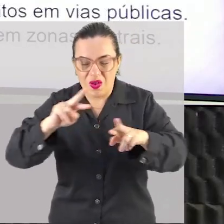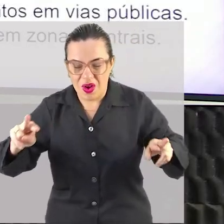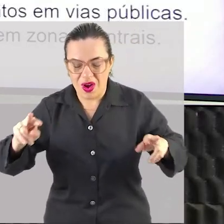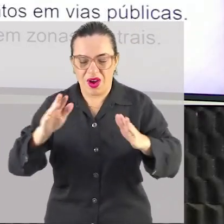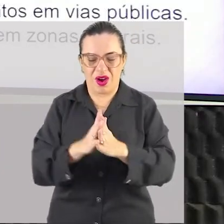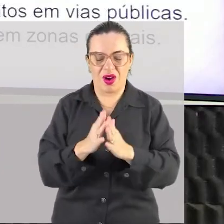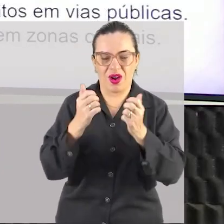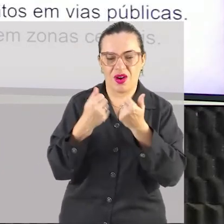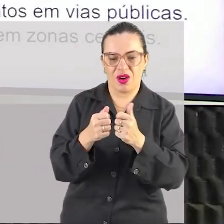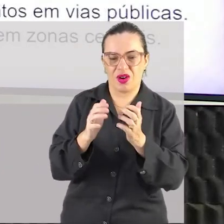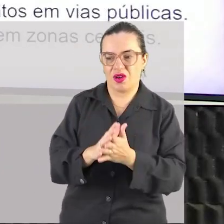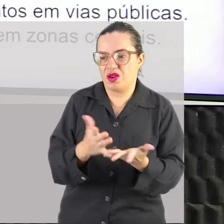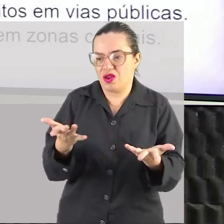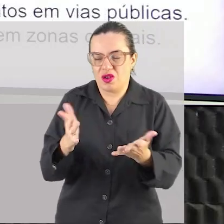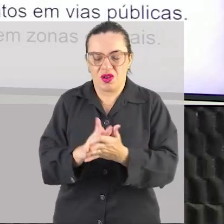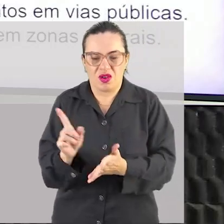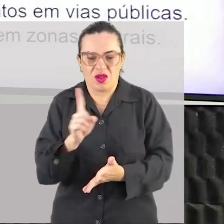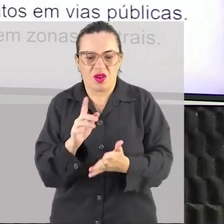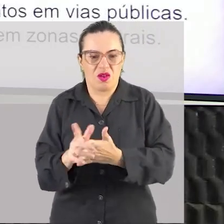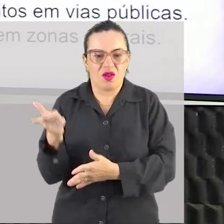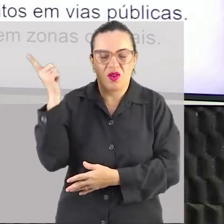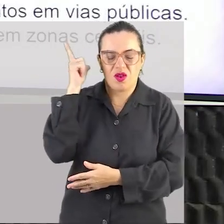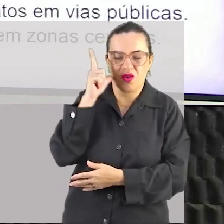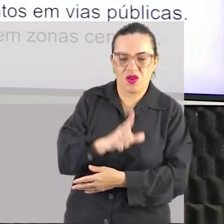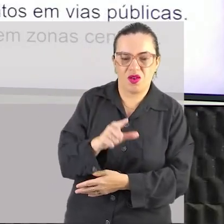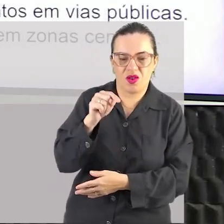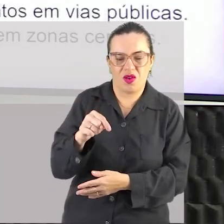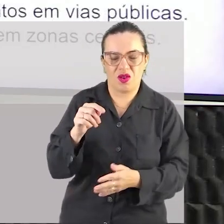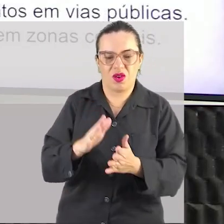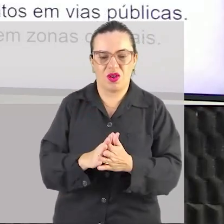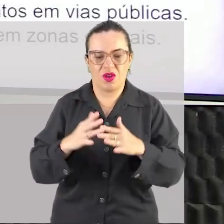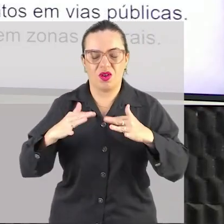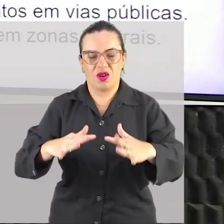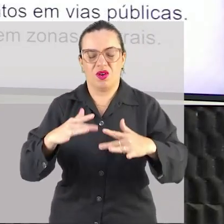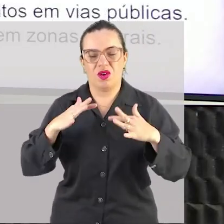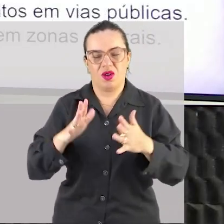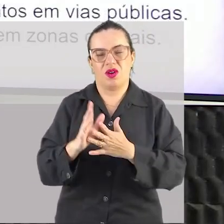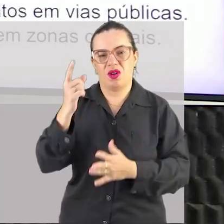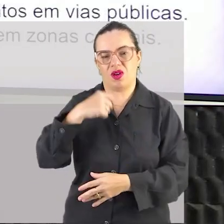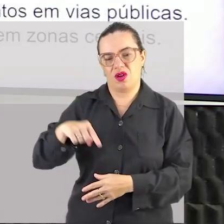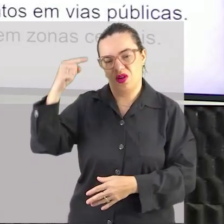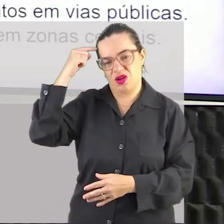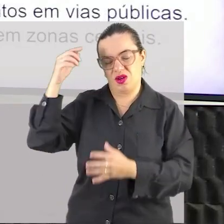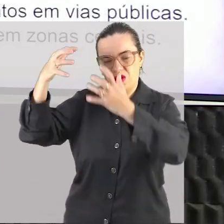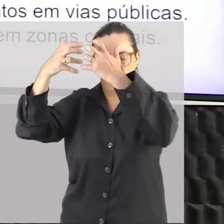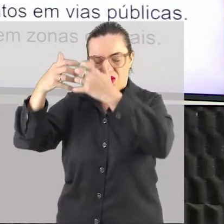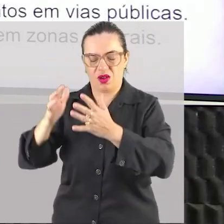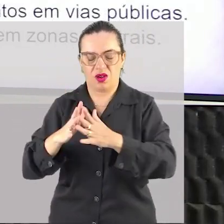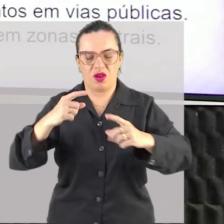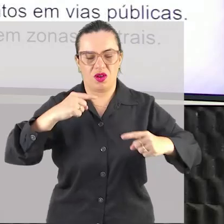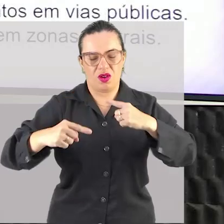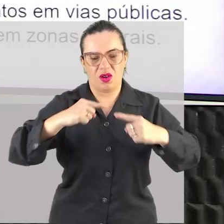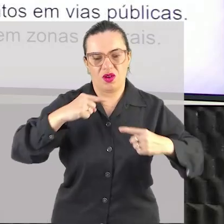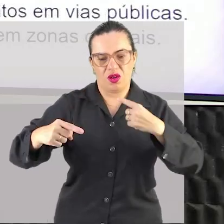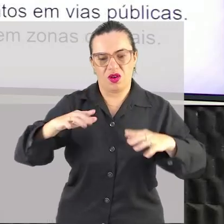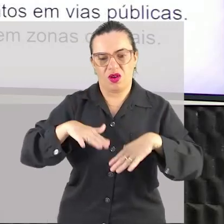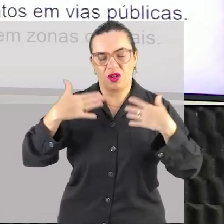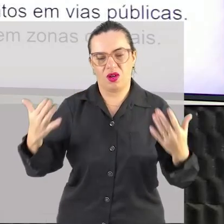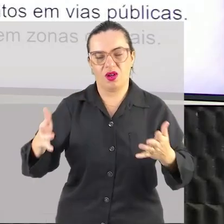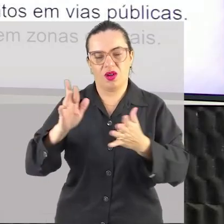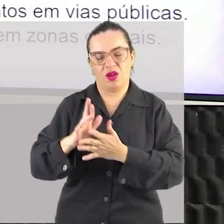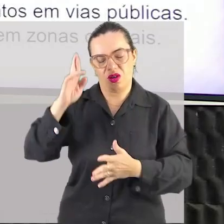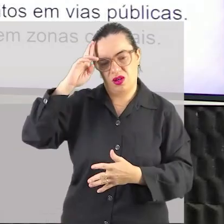não conseguíamos mais dar vazão a isso e aí é preciso foi preciso pensar e repensar essa política então o que que os gestores